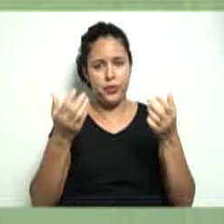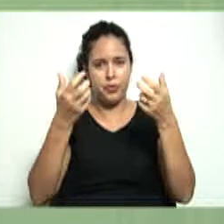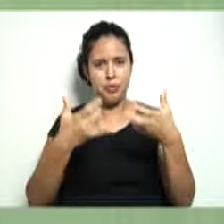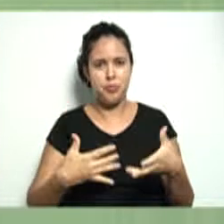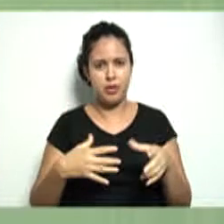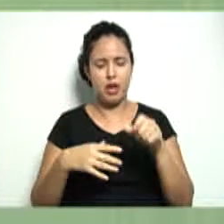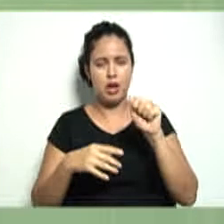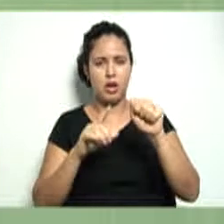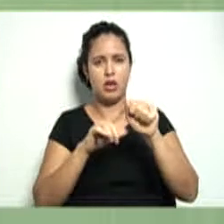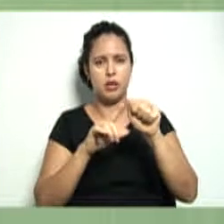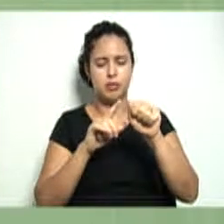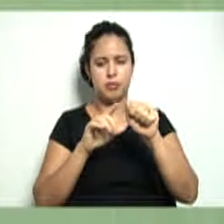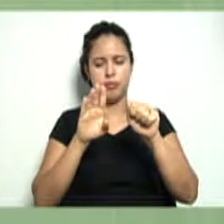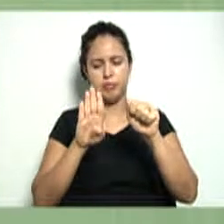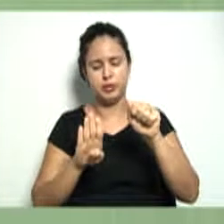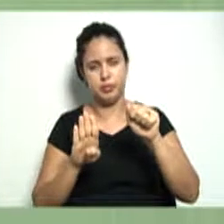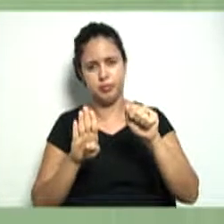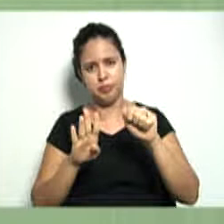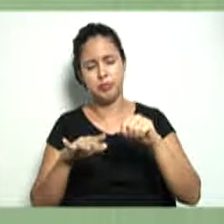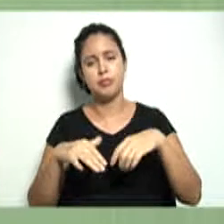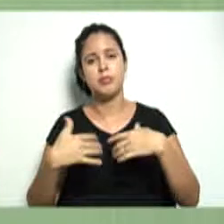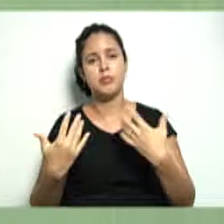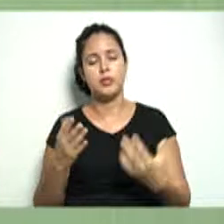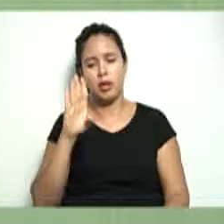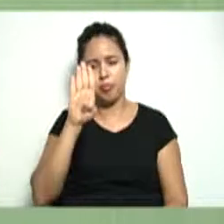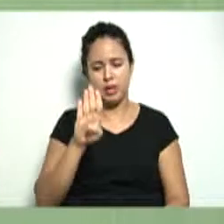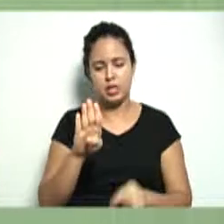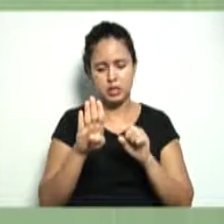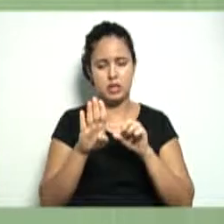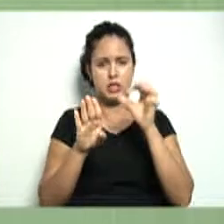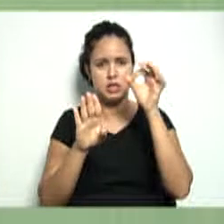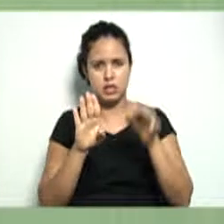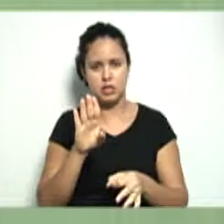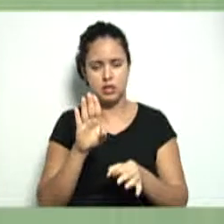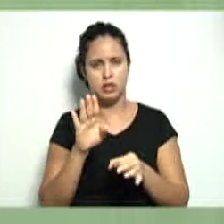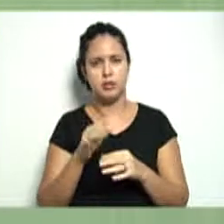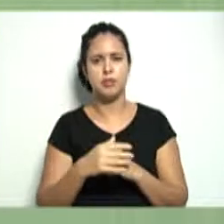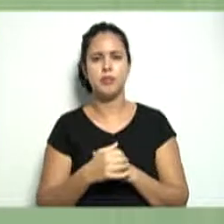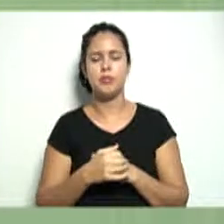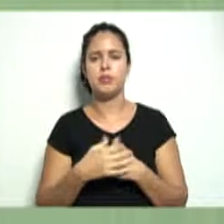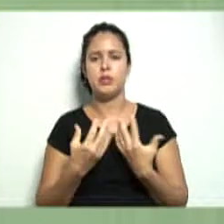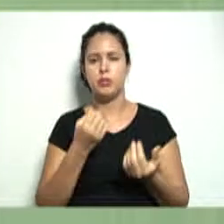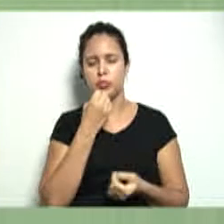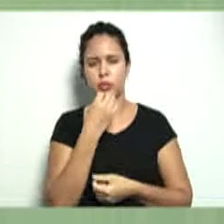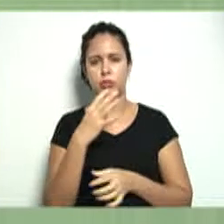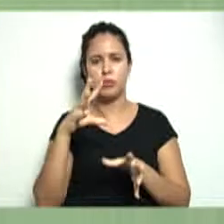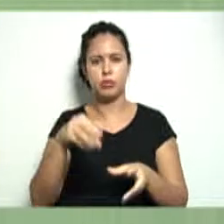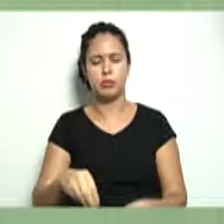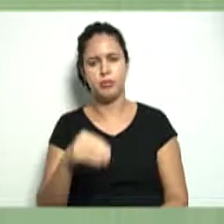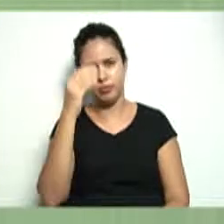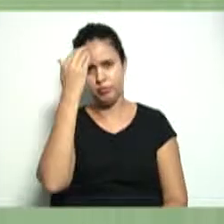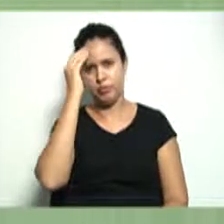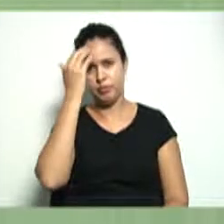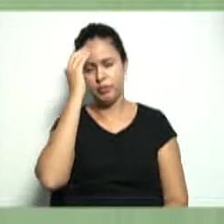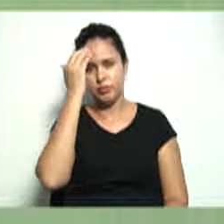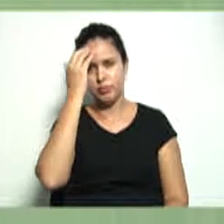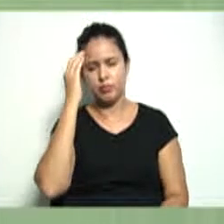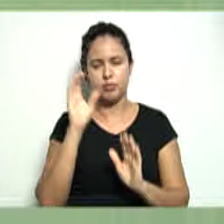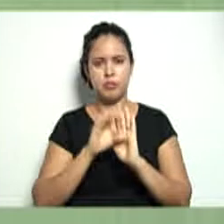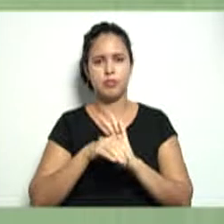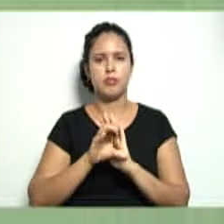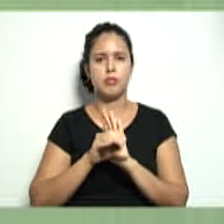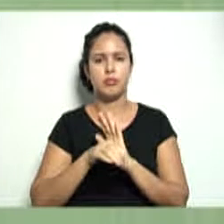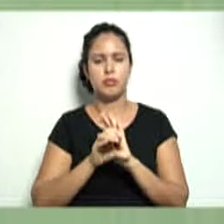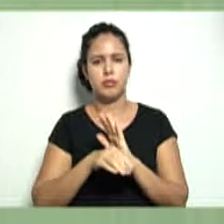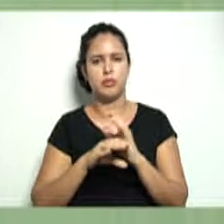letra B, sendo a letra B a questão correta. Que bom que todo mundo compreendeu o conteúdo,